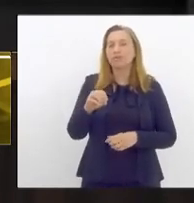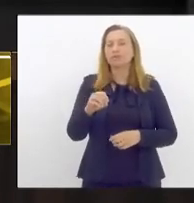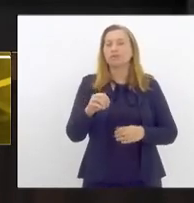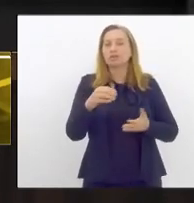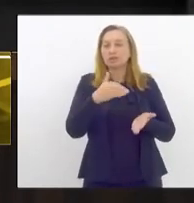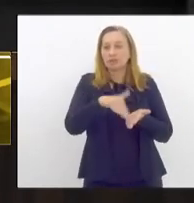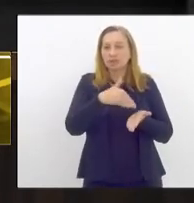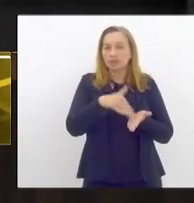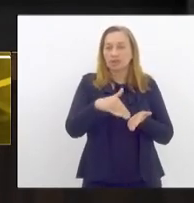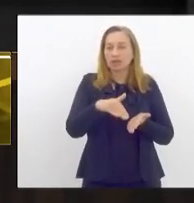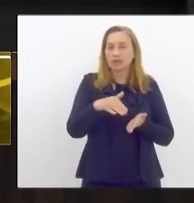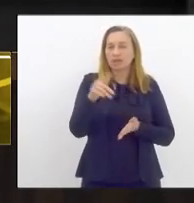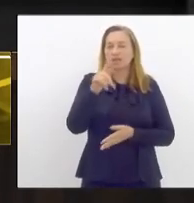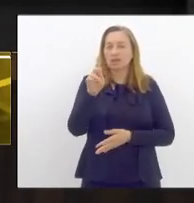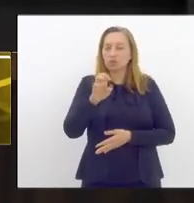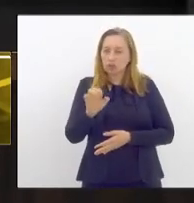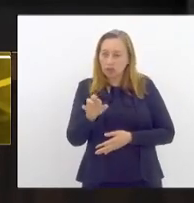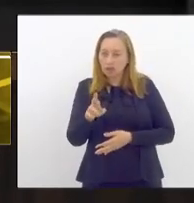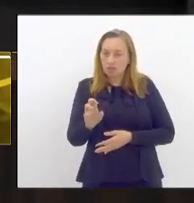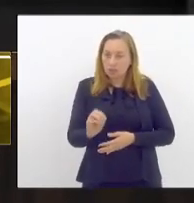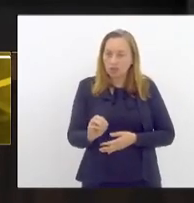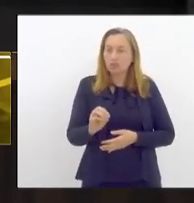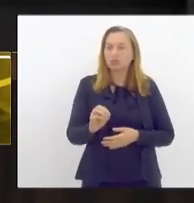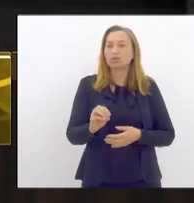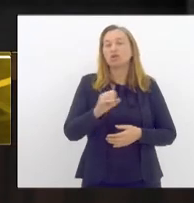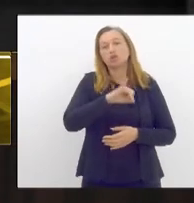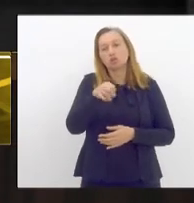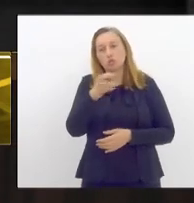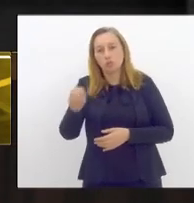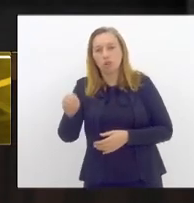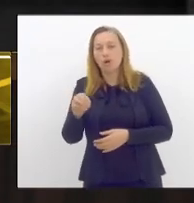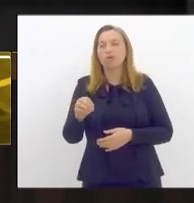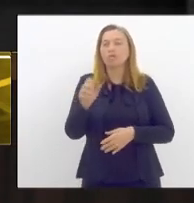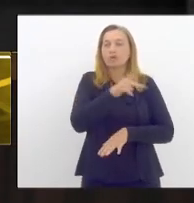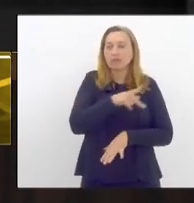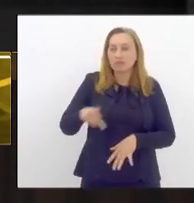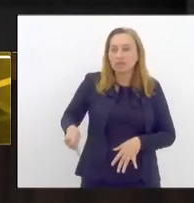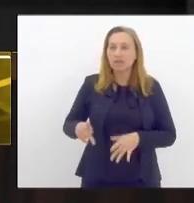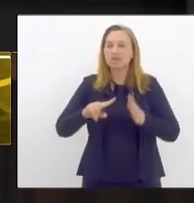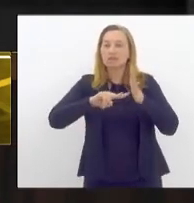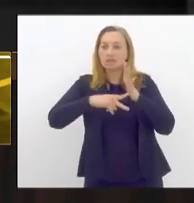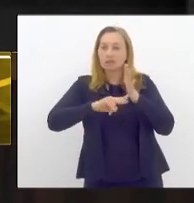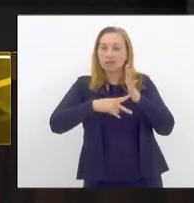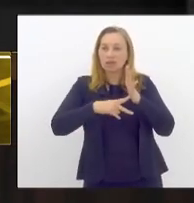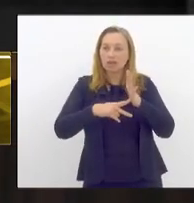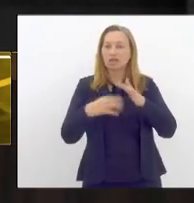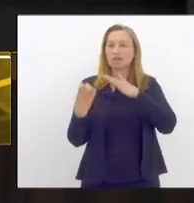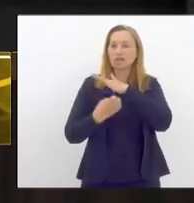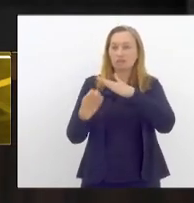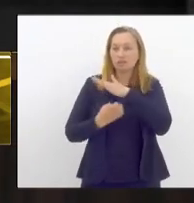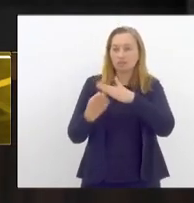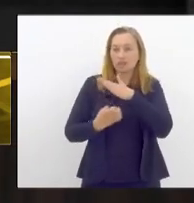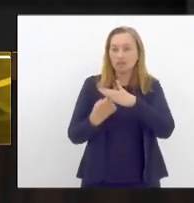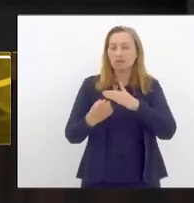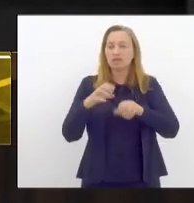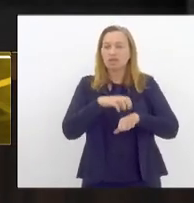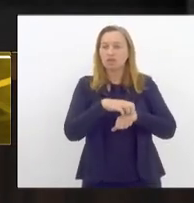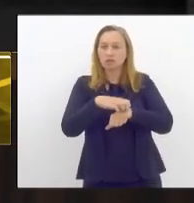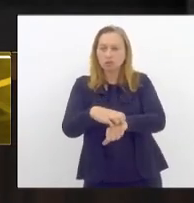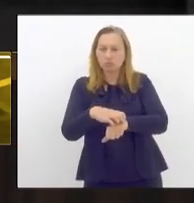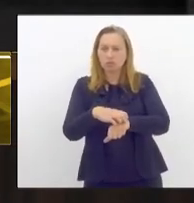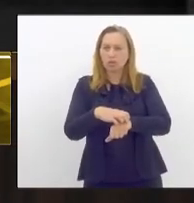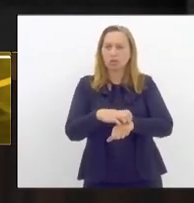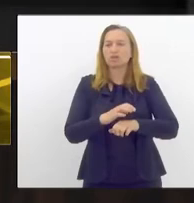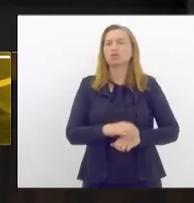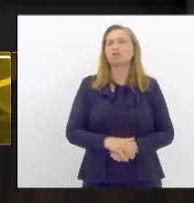do senhor João Henrique de Paula Fonseca presidente do sindicato das empresas de transporte de passageiros por